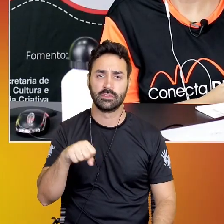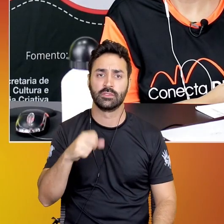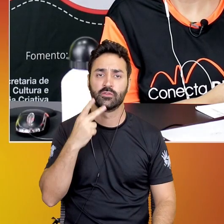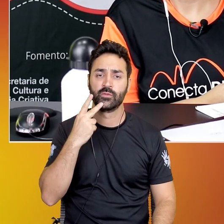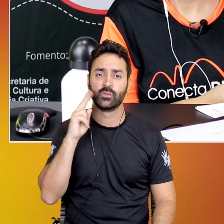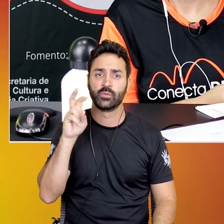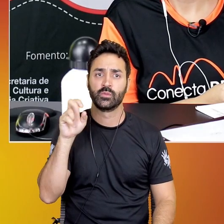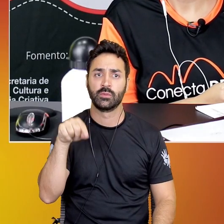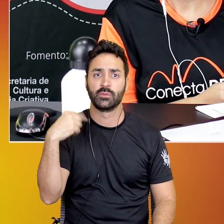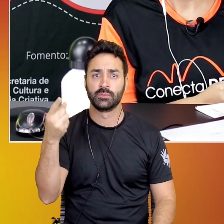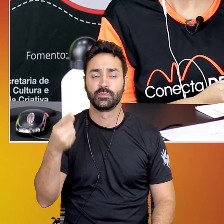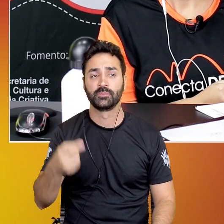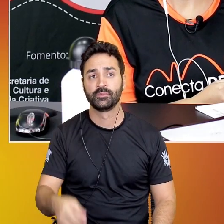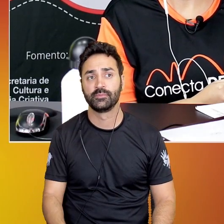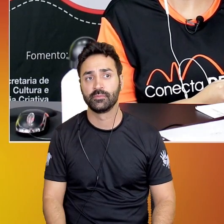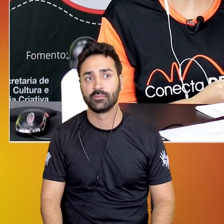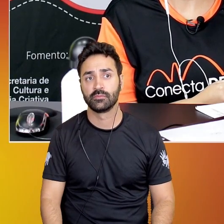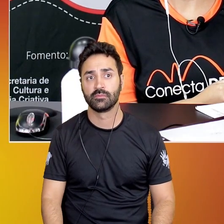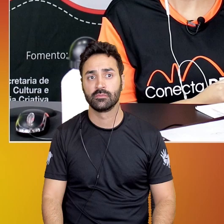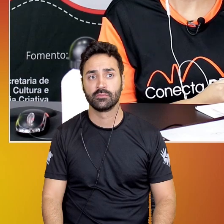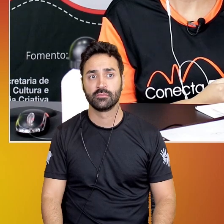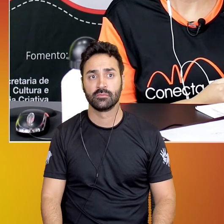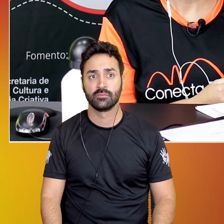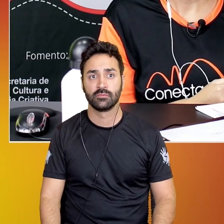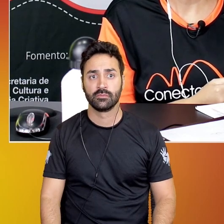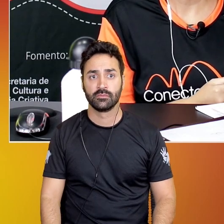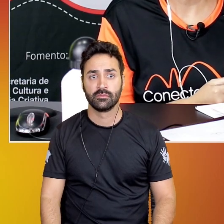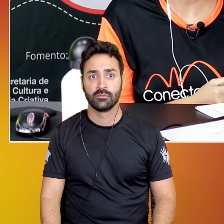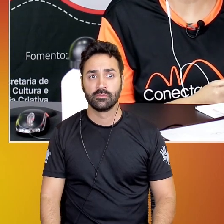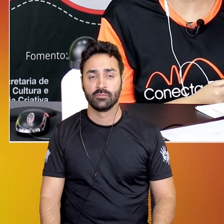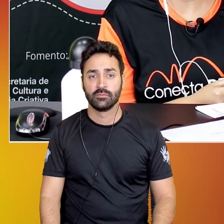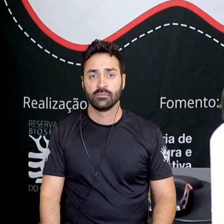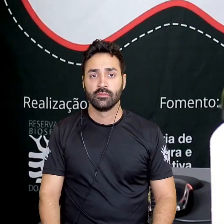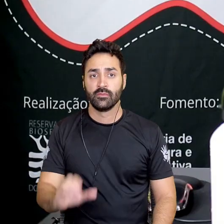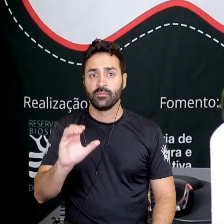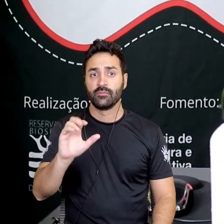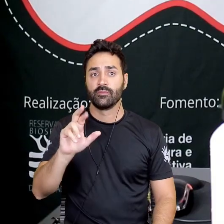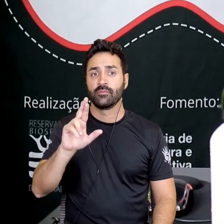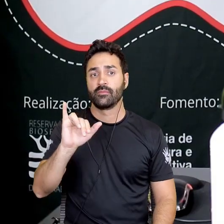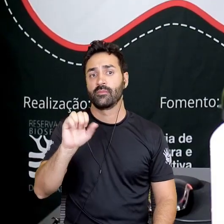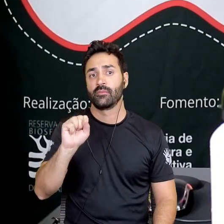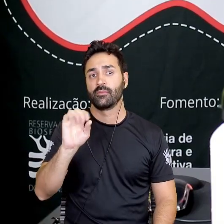deixar. Então, vamos lá. Cristiane?